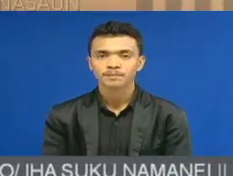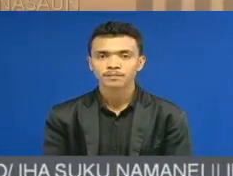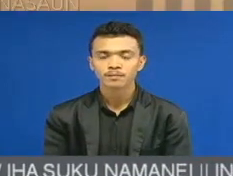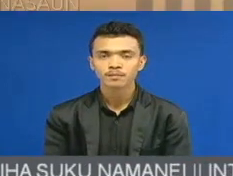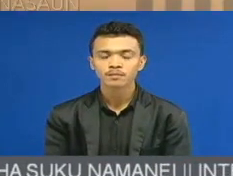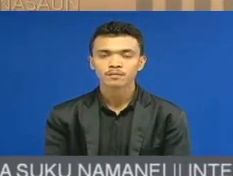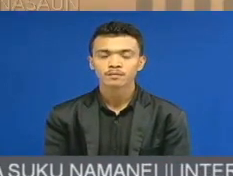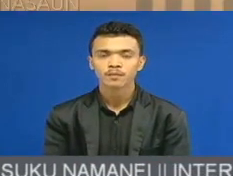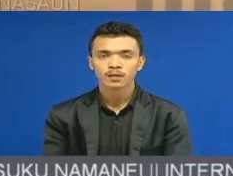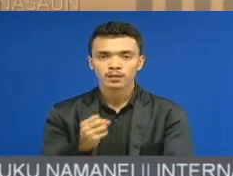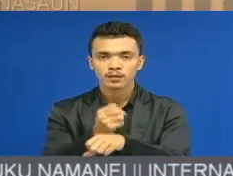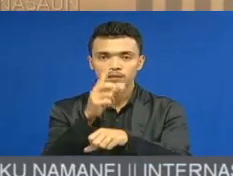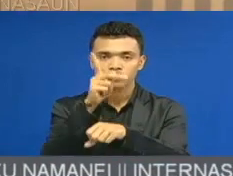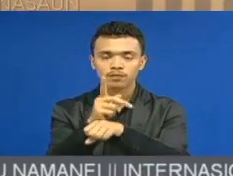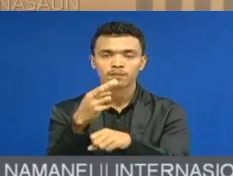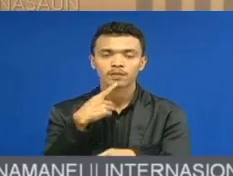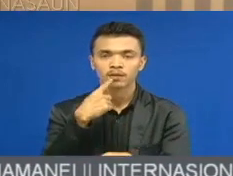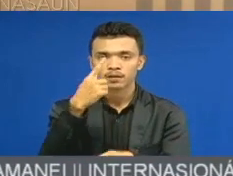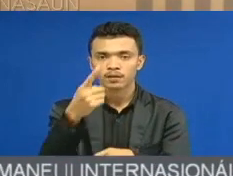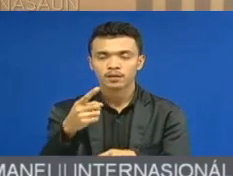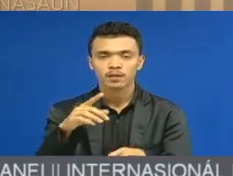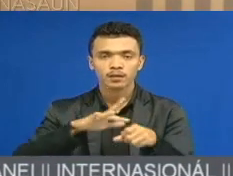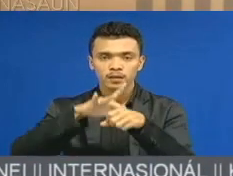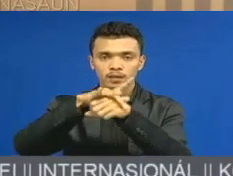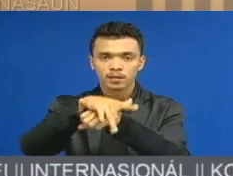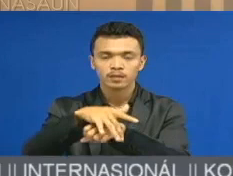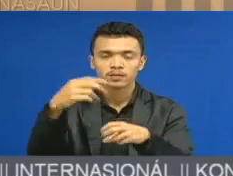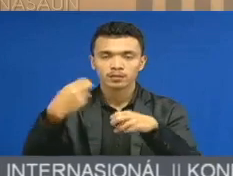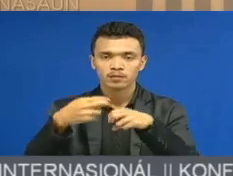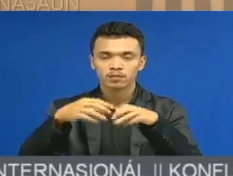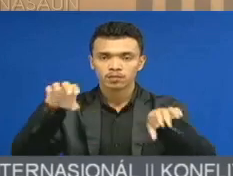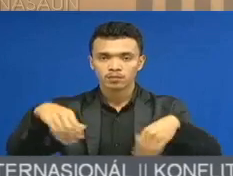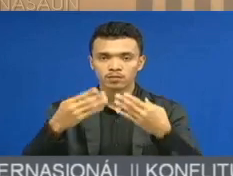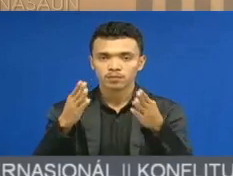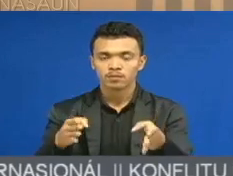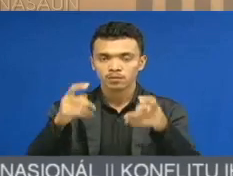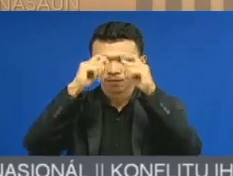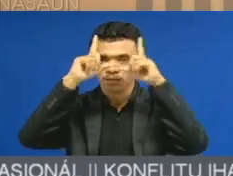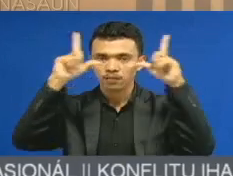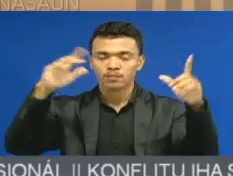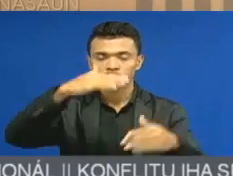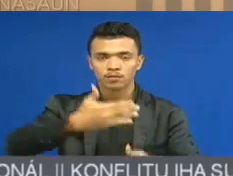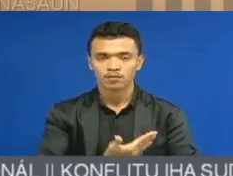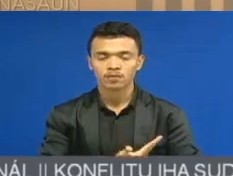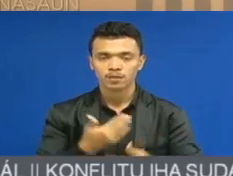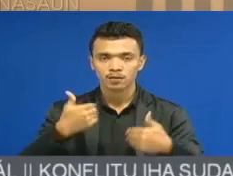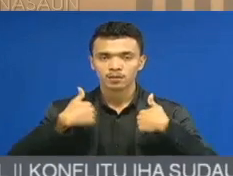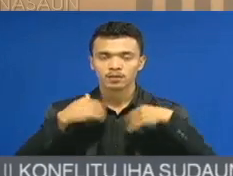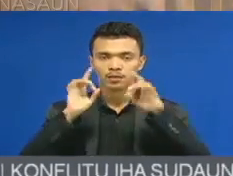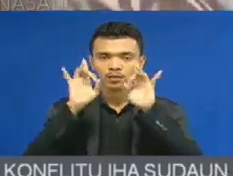Secretário de Estado Profissional no Emprego reconhece língua inglesa dificulta trabalhadores Timor-Leste e a Austrália.